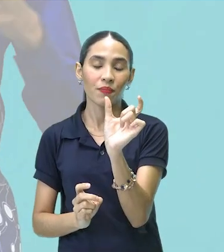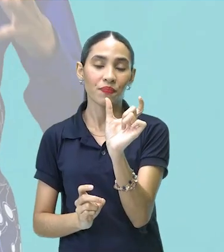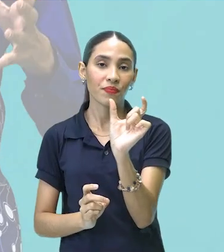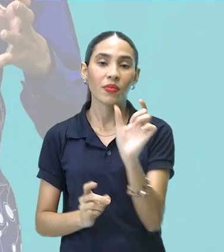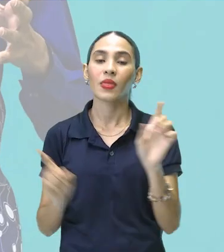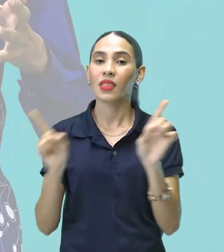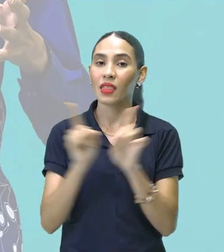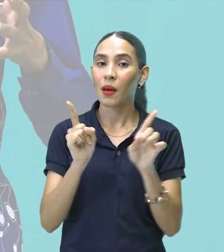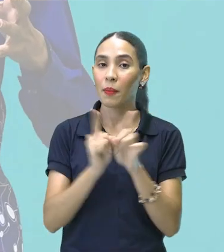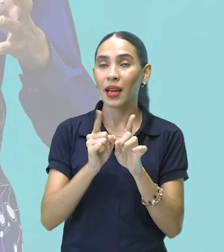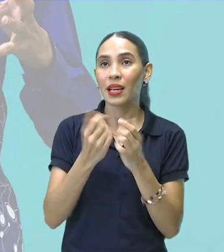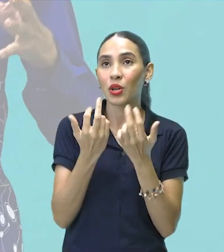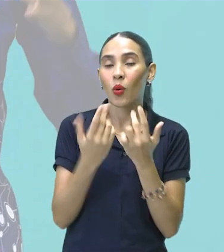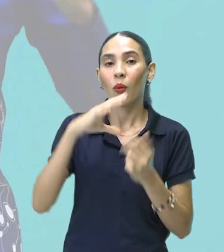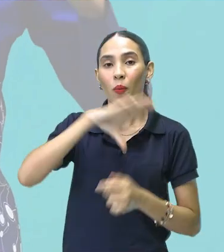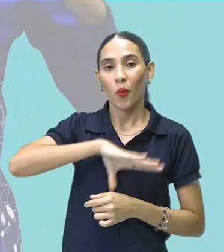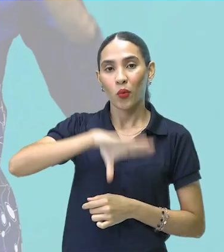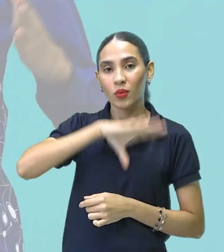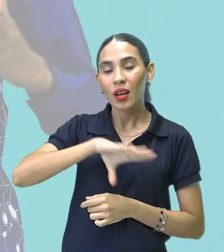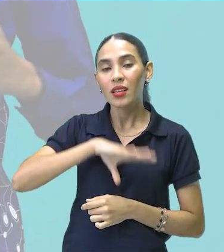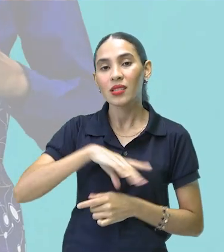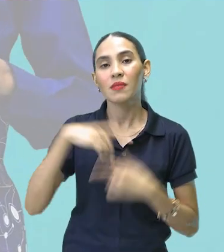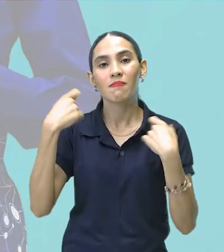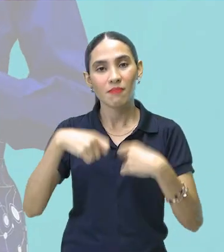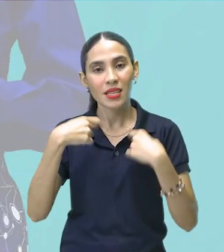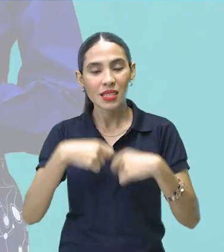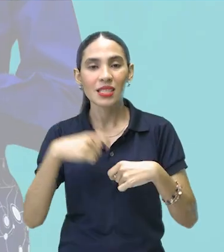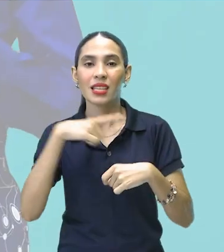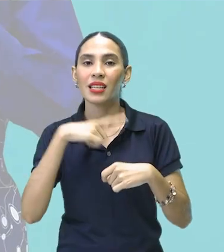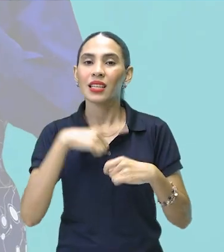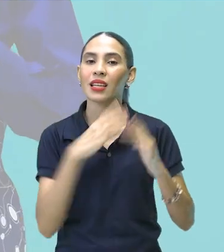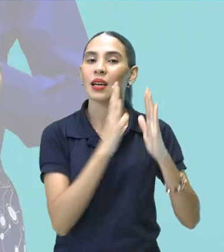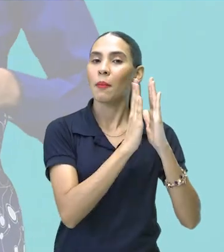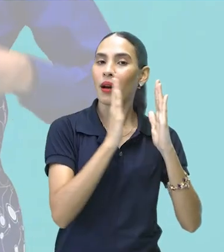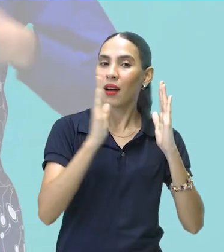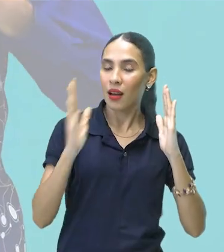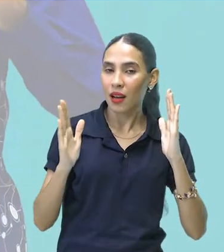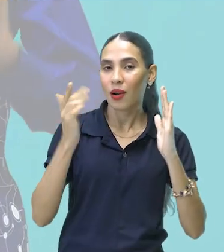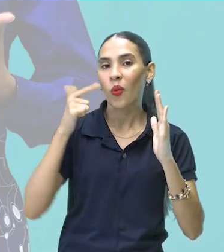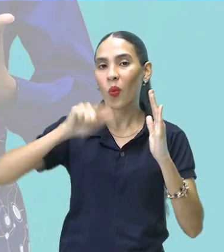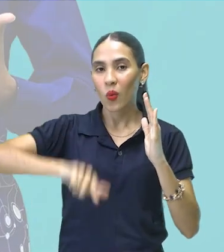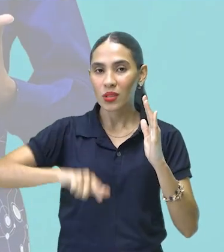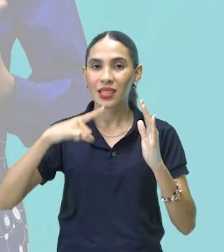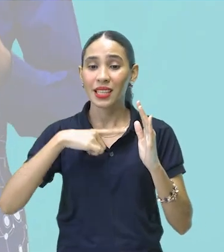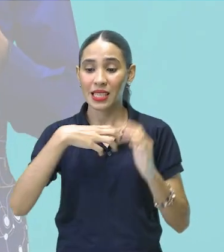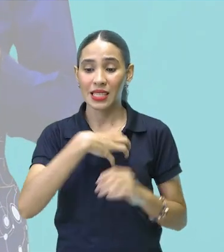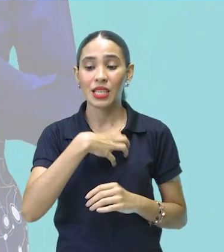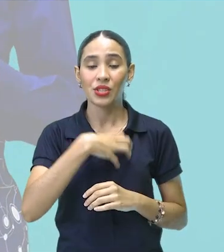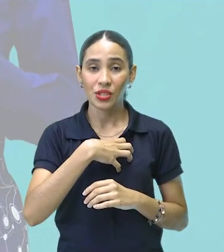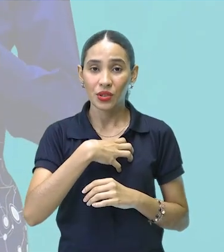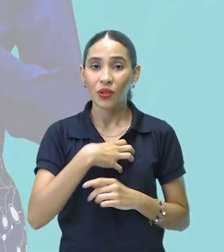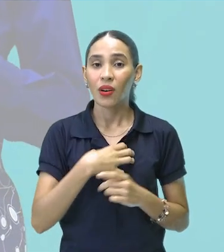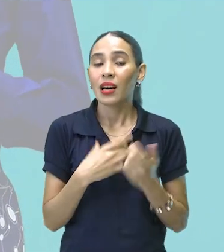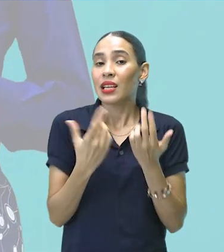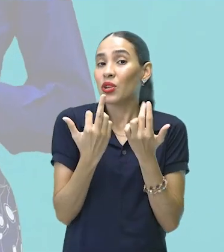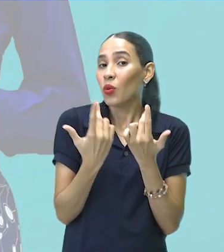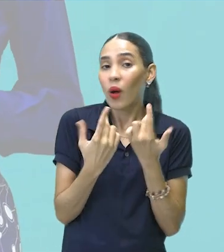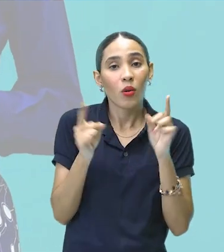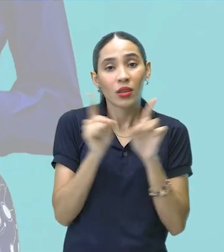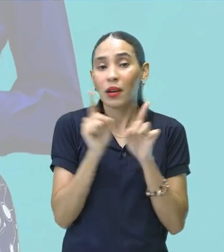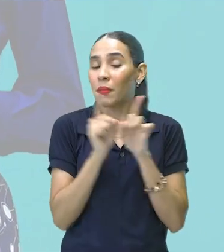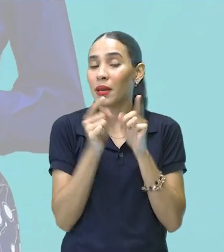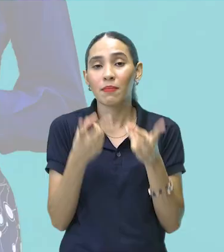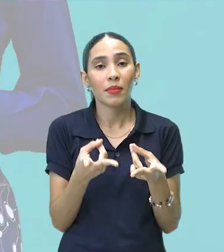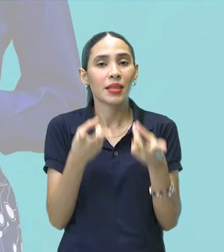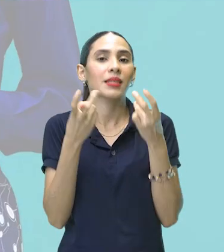Assim como na língua portuguesa, que é necessário ter uma ordem para poder ter o sentido, a mesma coisa vamos